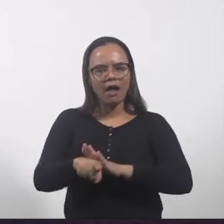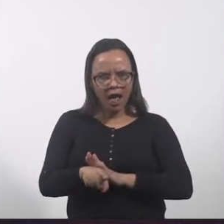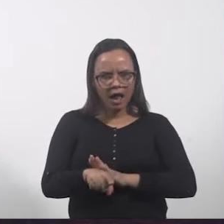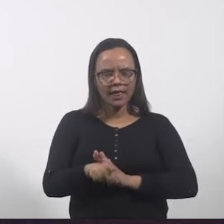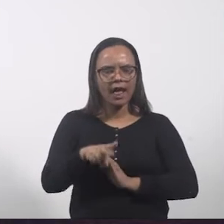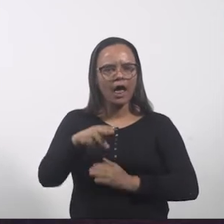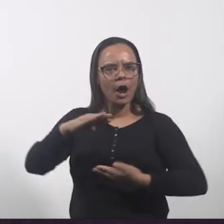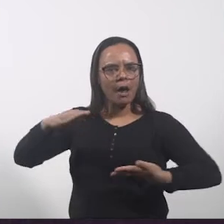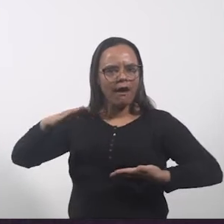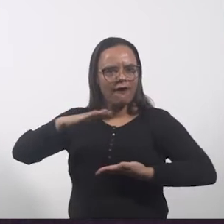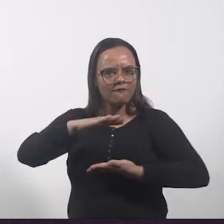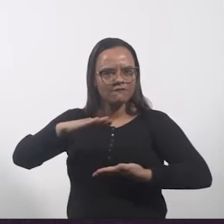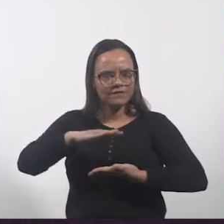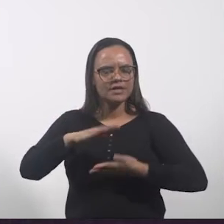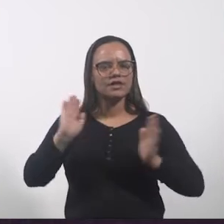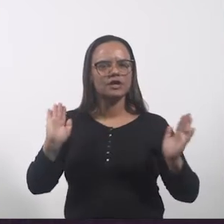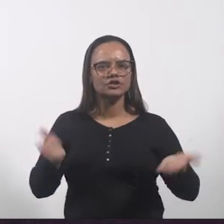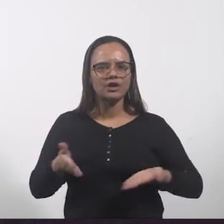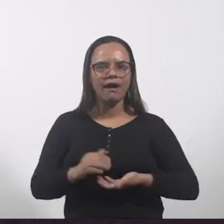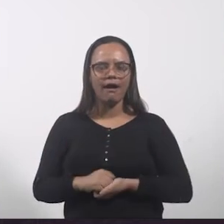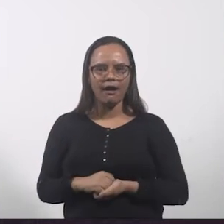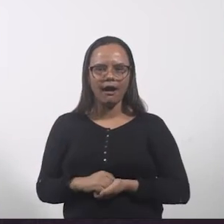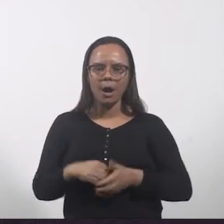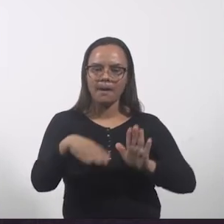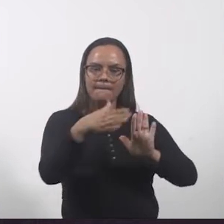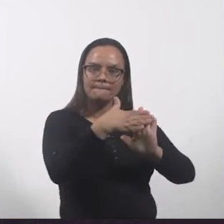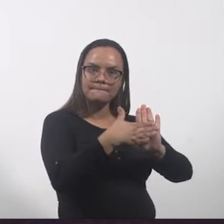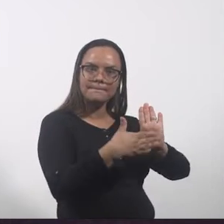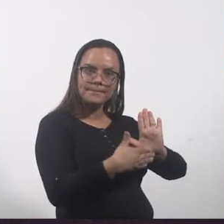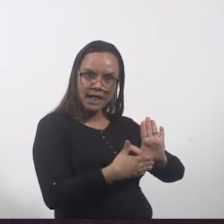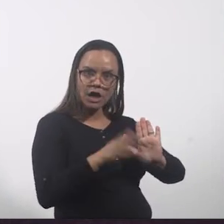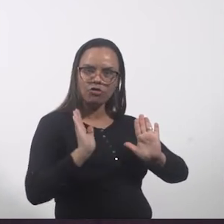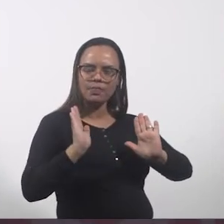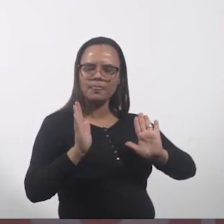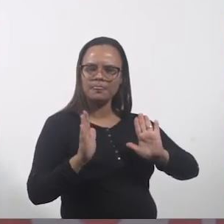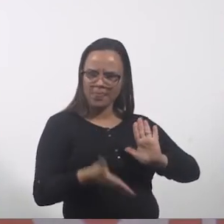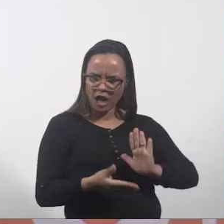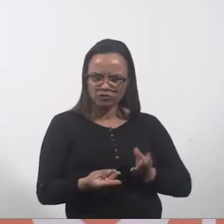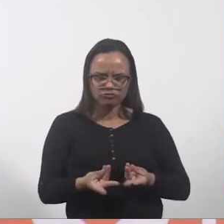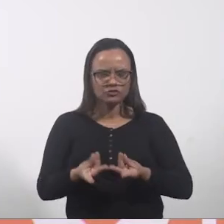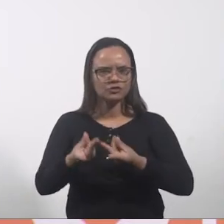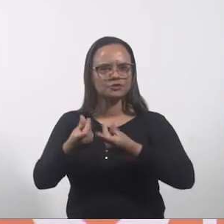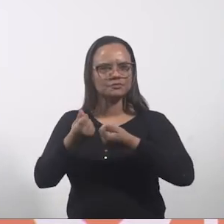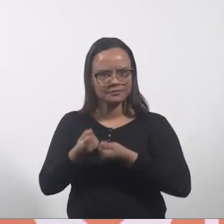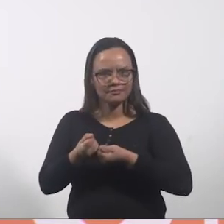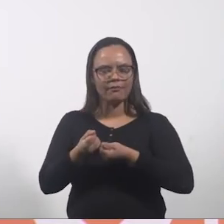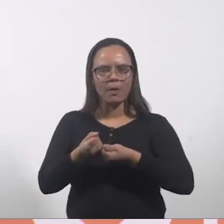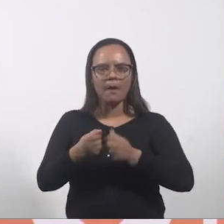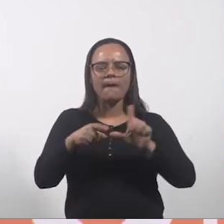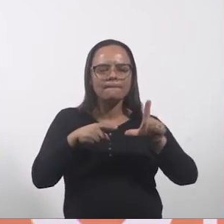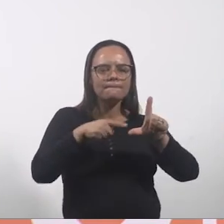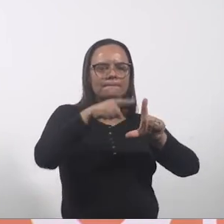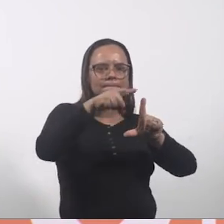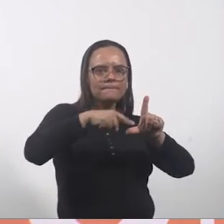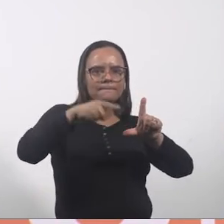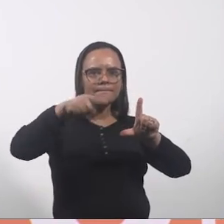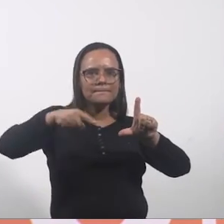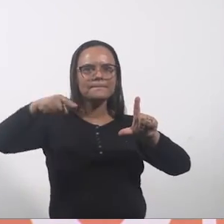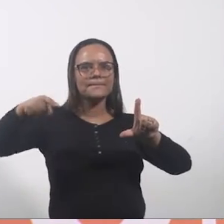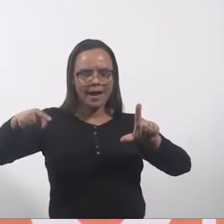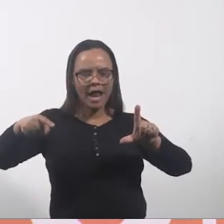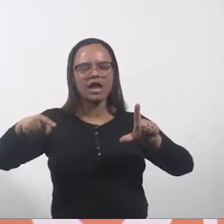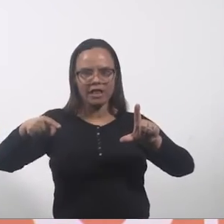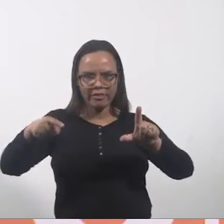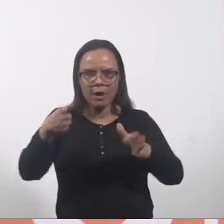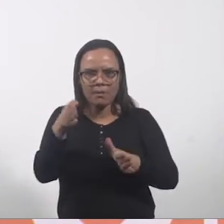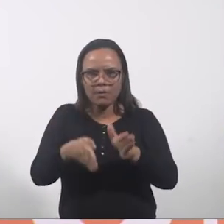Sanitária, com esse plano bastante sólido dos indicadores, quer sejam os indicadores